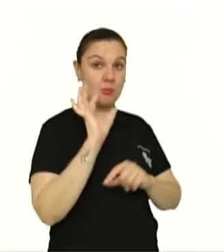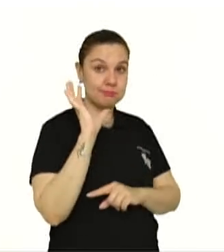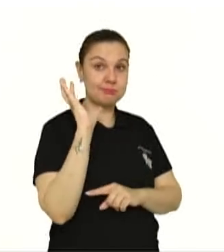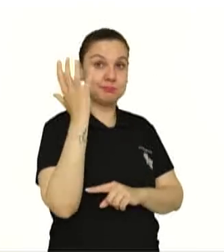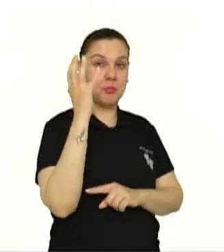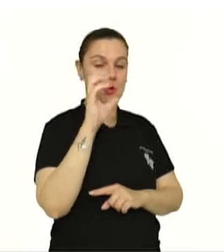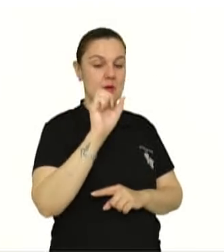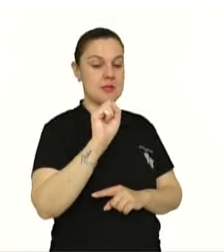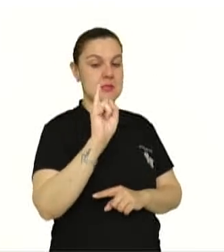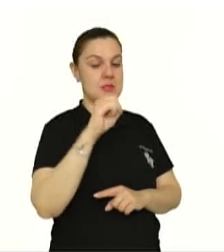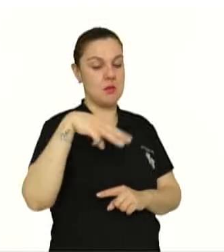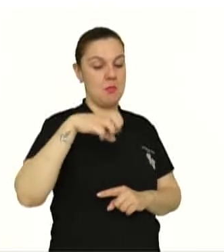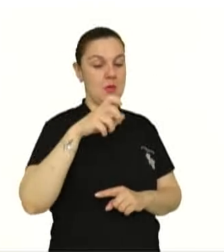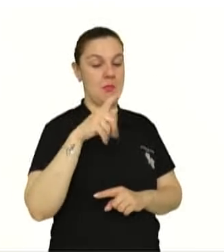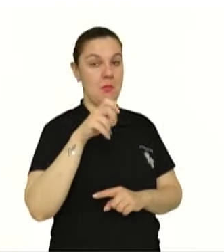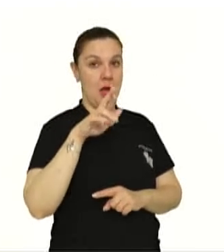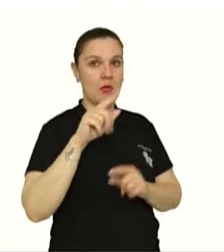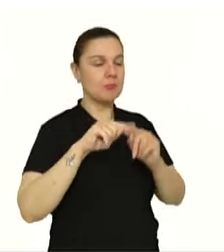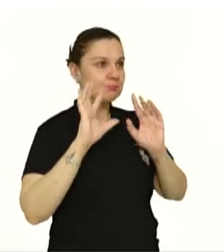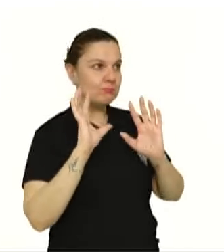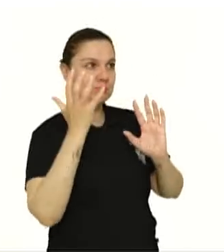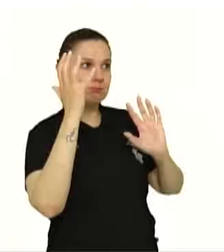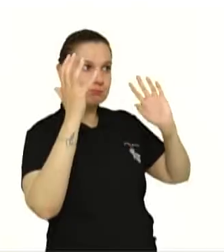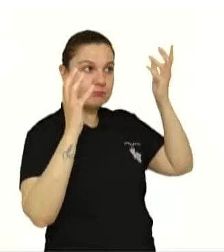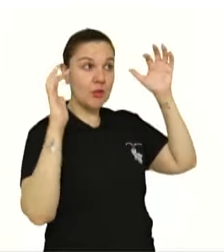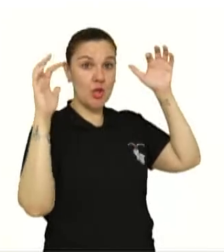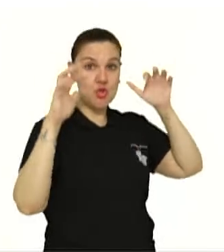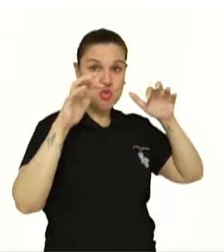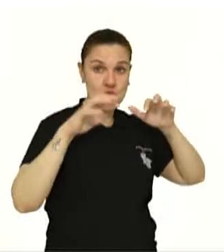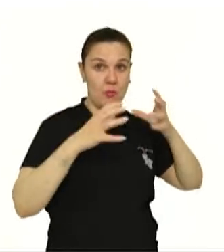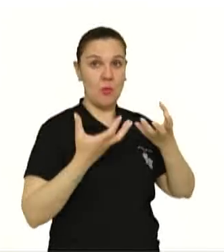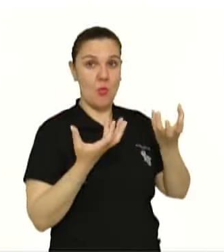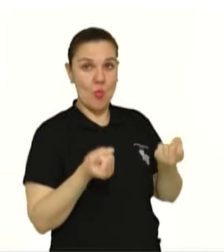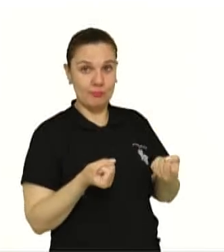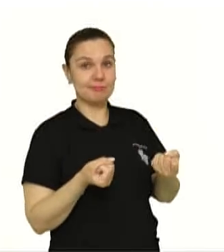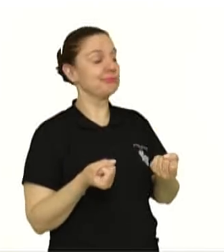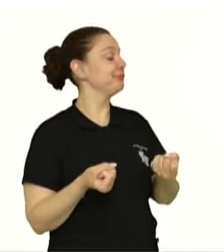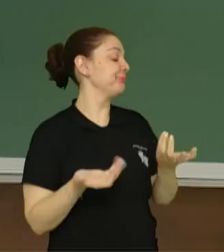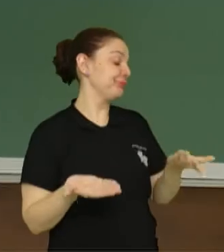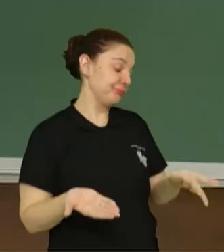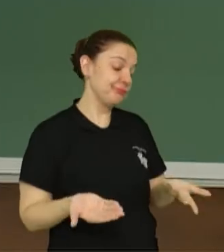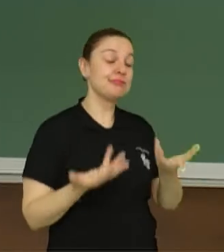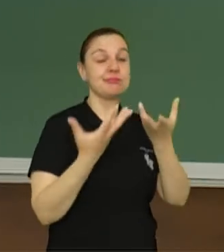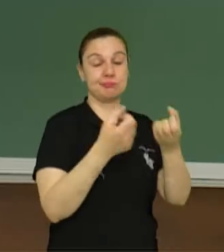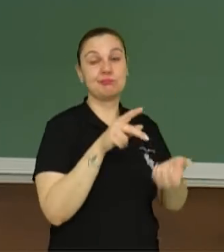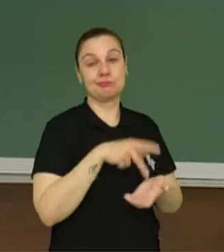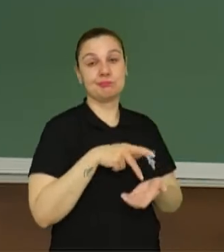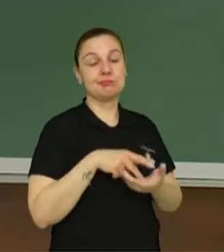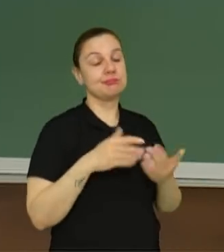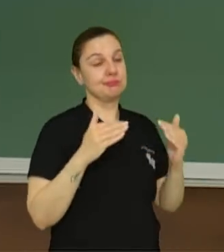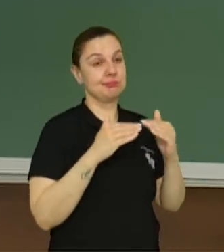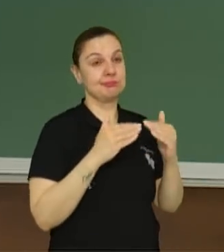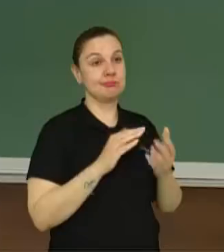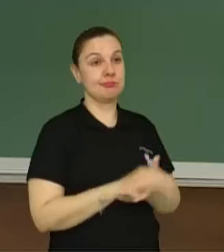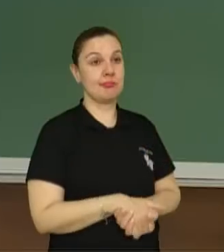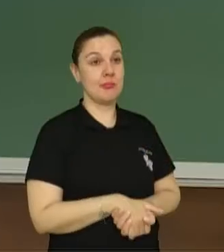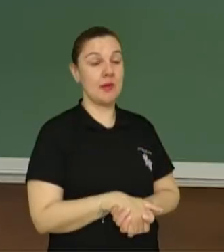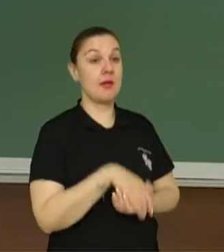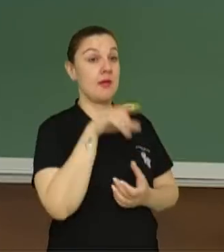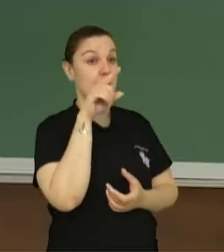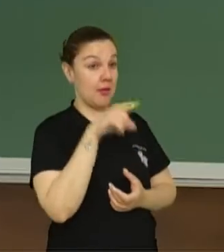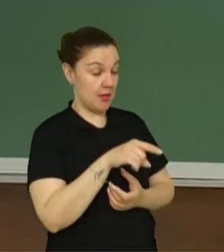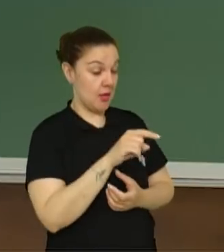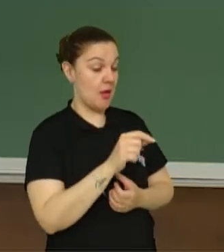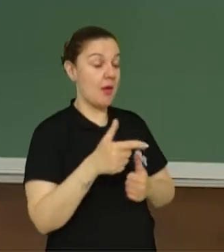pelos sistemas de meteorologia com relação à seca, elas estão se confirmando. E